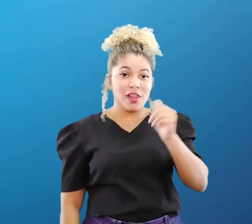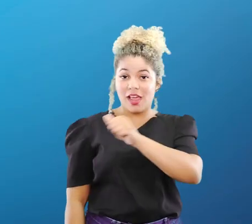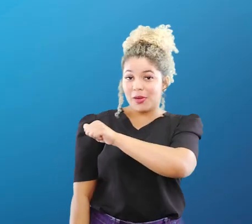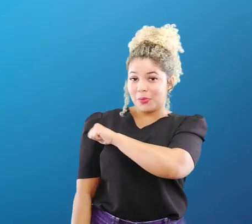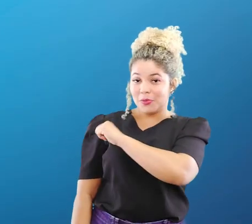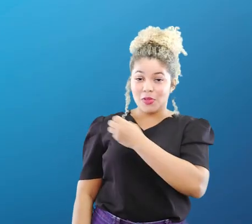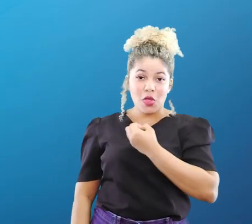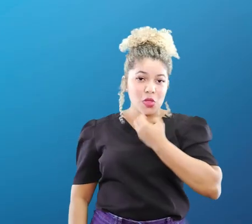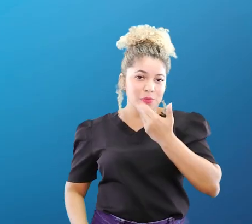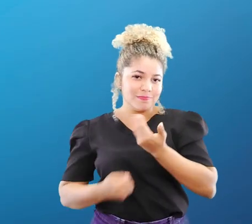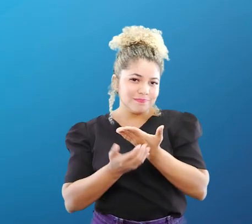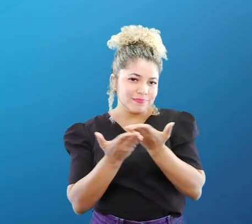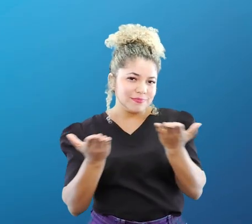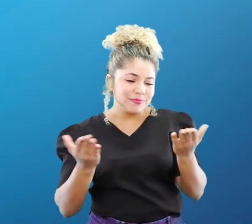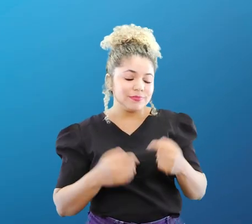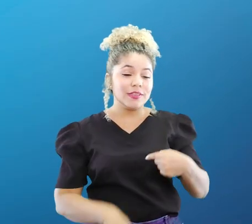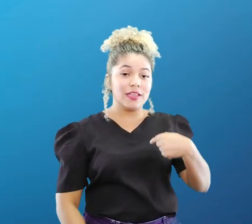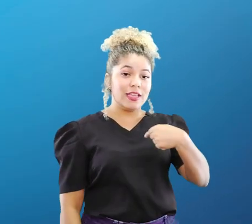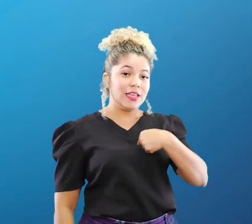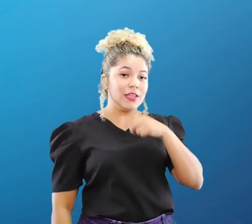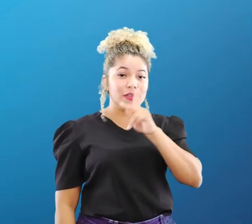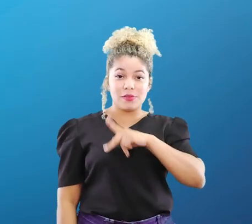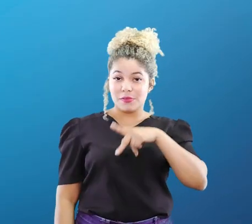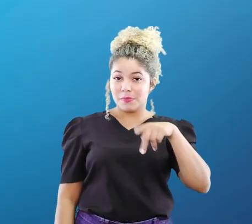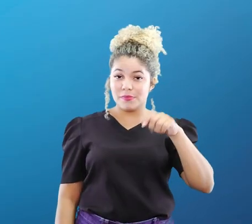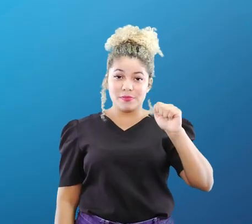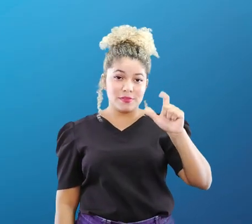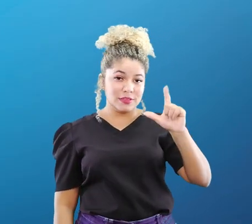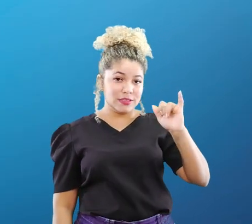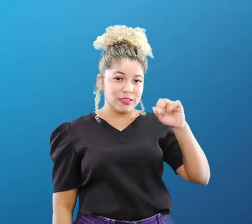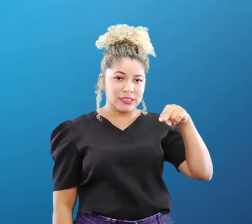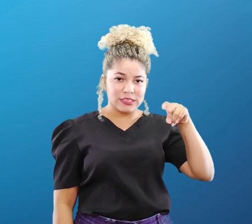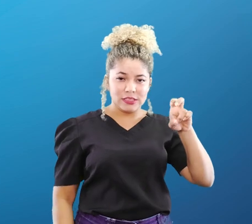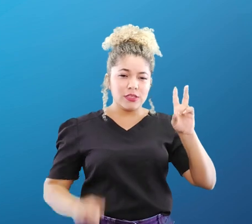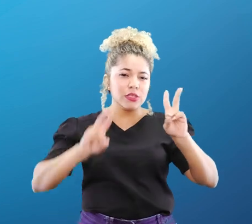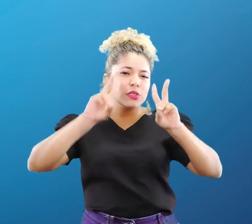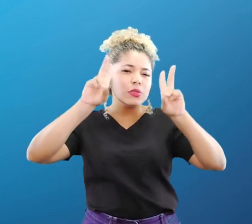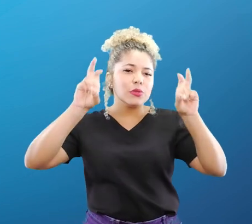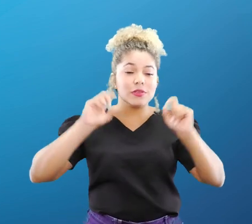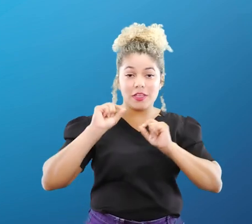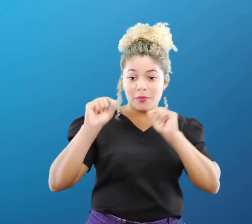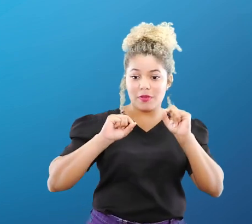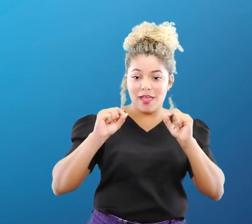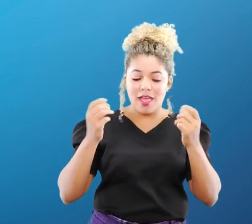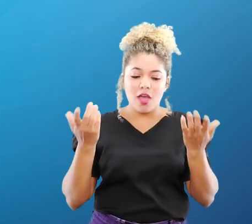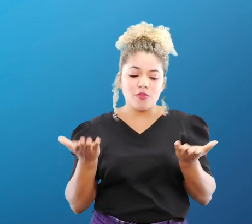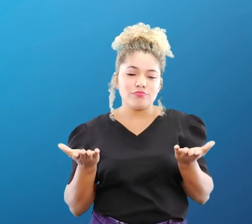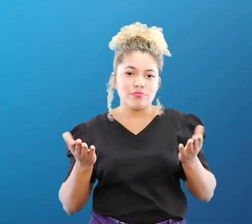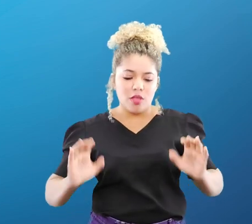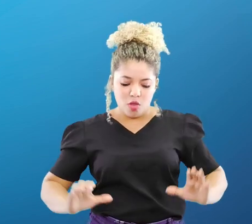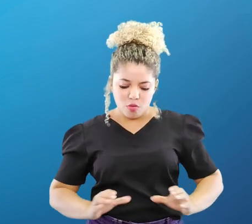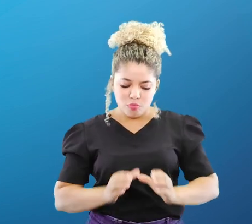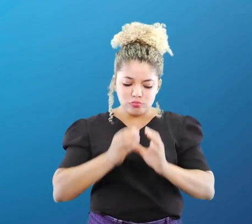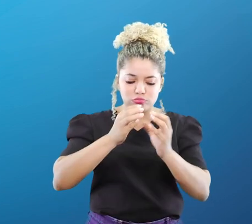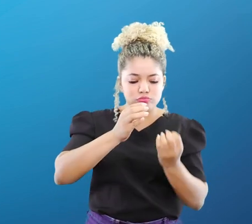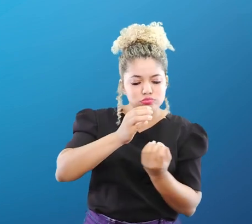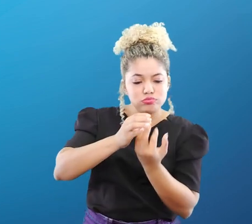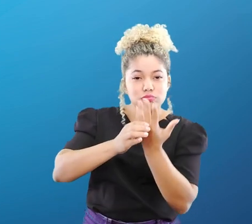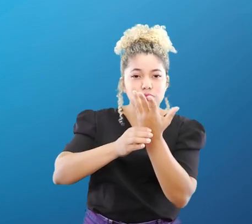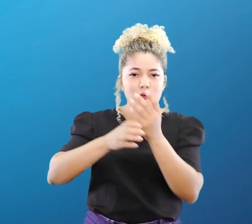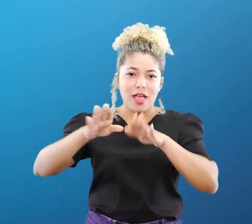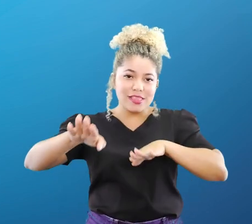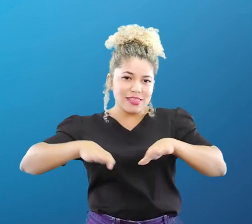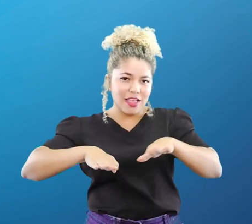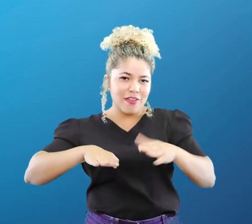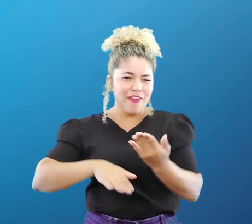Olá, alunos! Tudo bem com vocês? Eu sou a professora Aline e o tema da nossa aula de hoje é vulcões e terremotos.